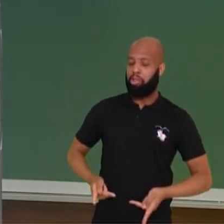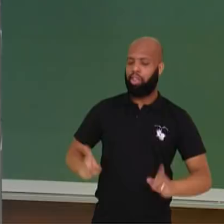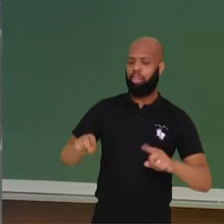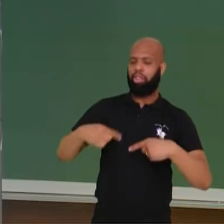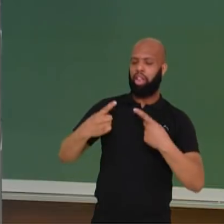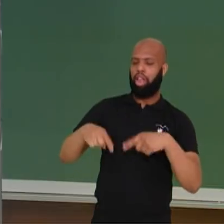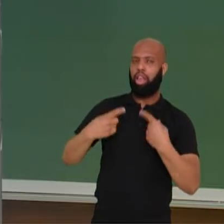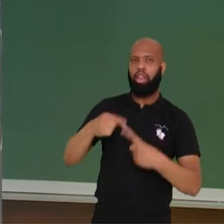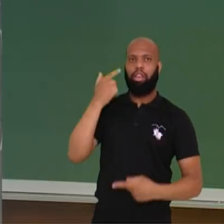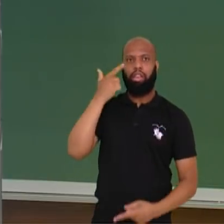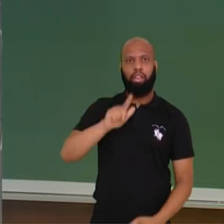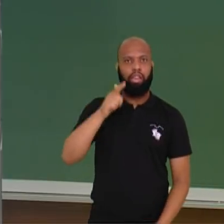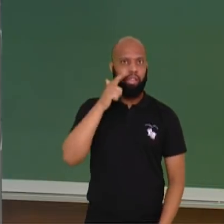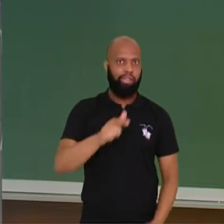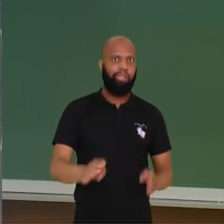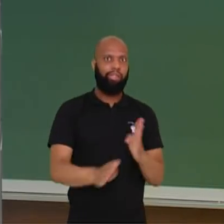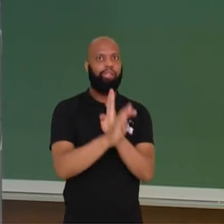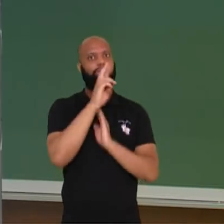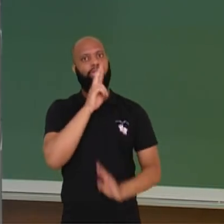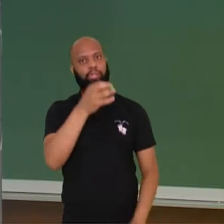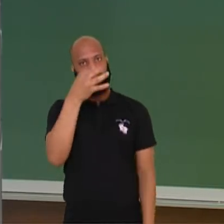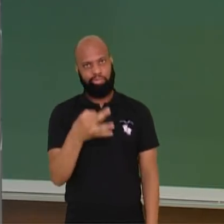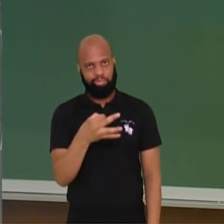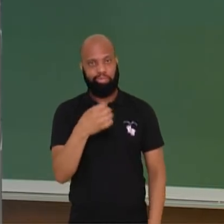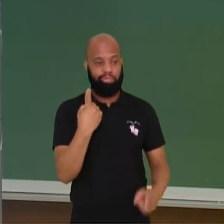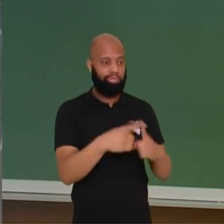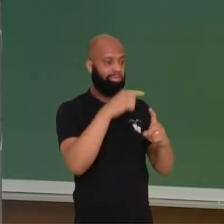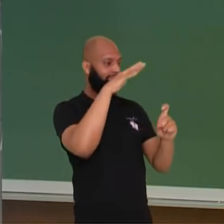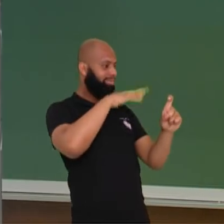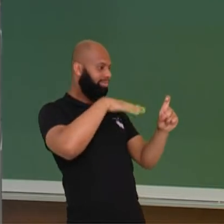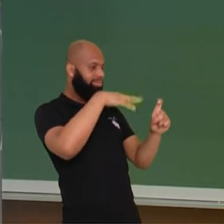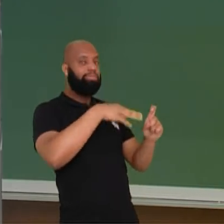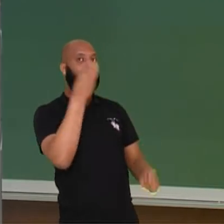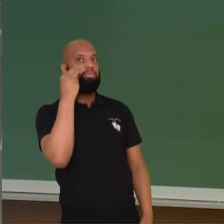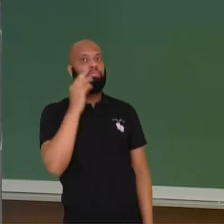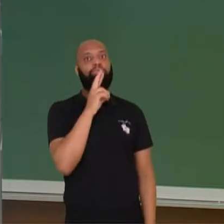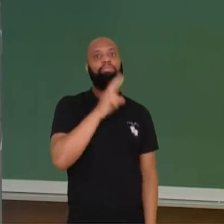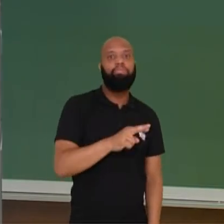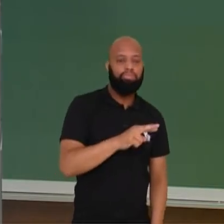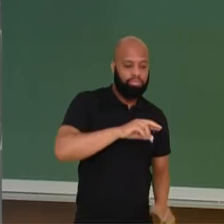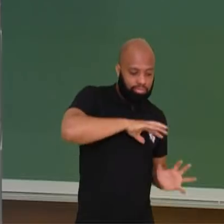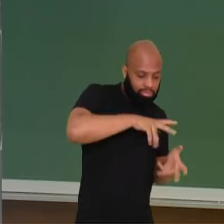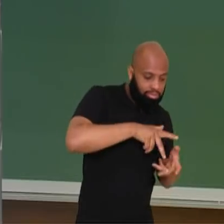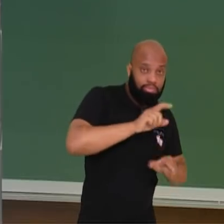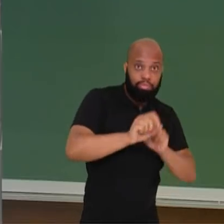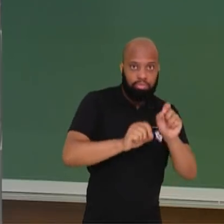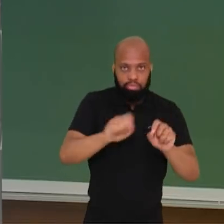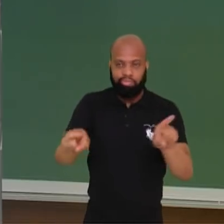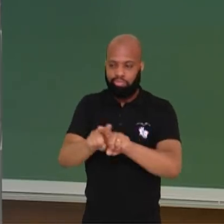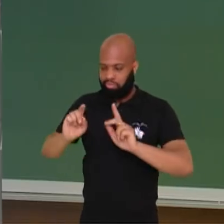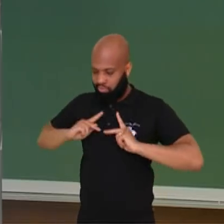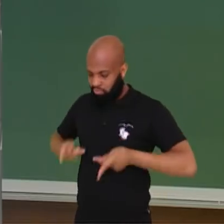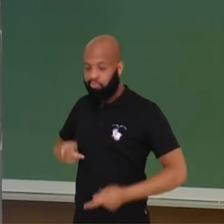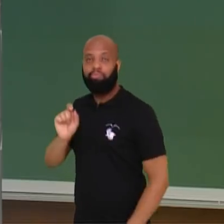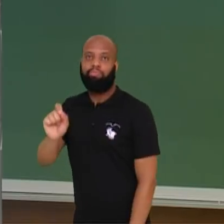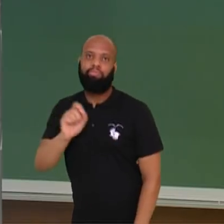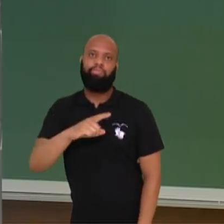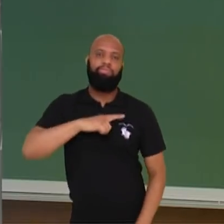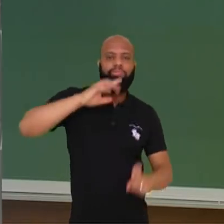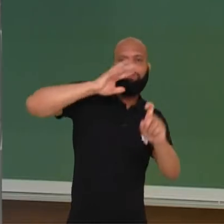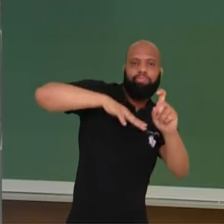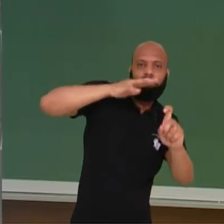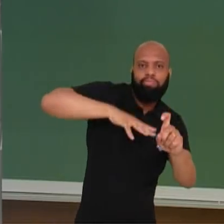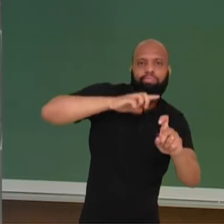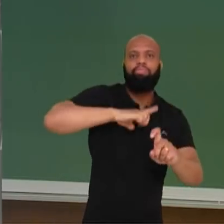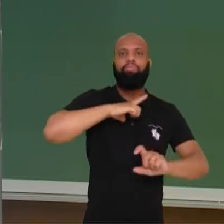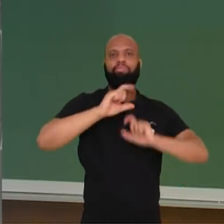mesmos. E o professor lembra aqui, a mitologia tenta responder o que é o mundo e o que é o ser humano, né? São histórias sempre que